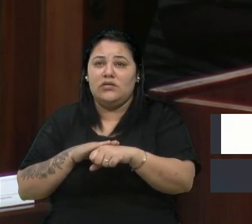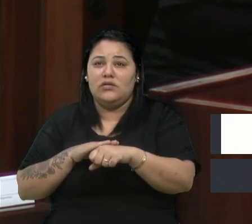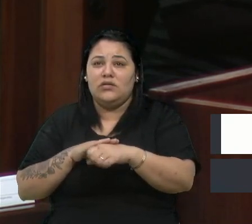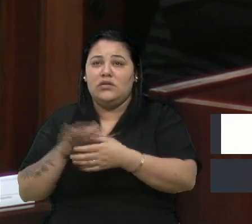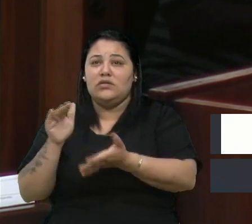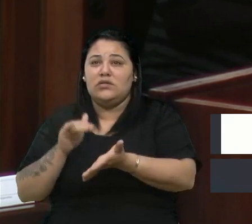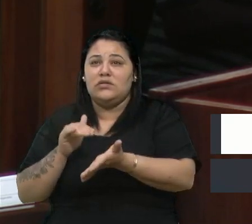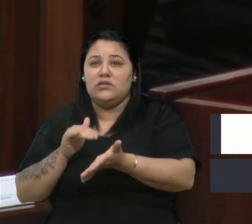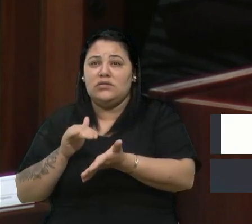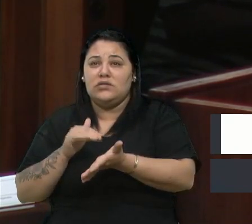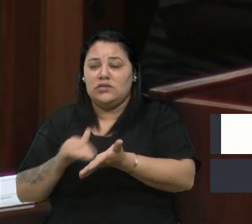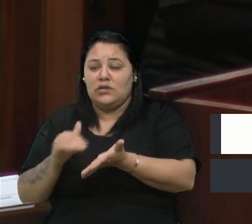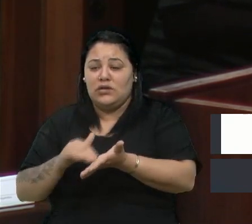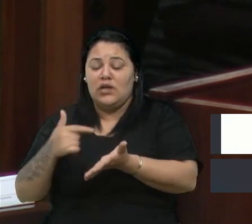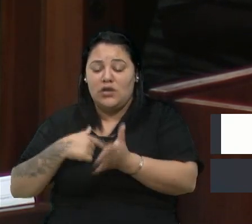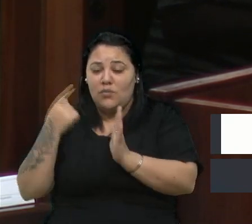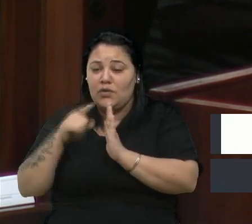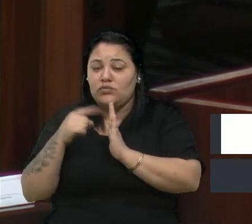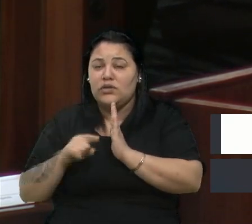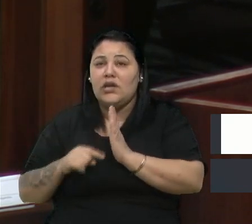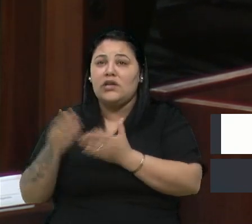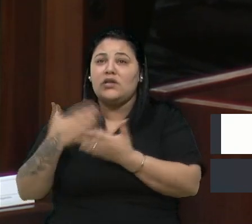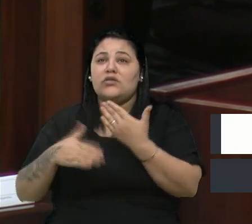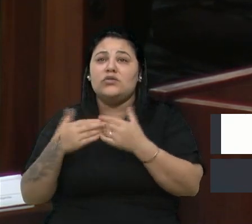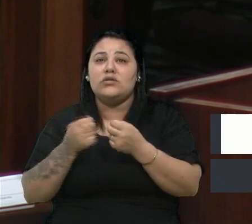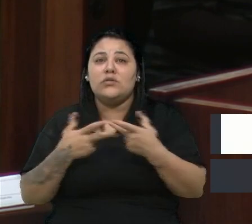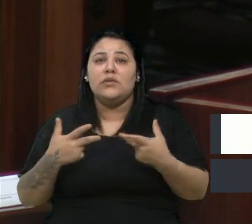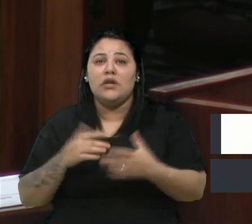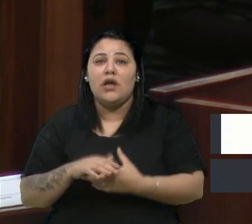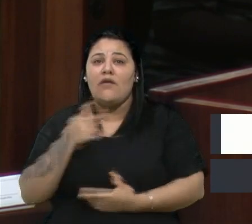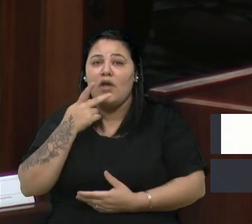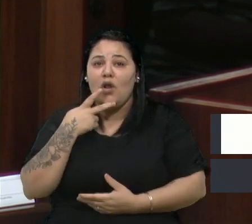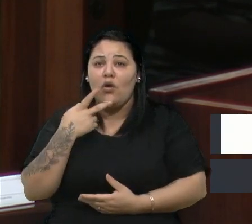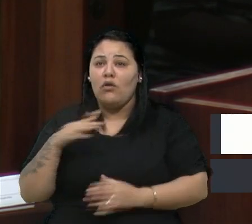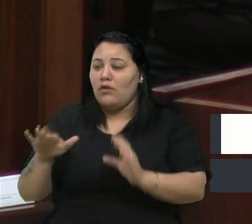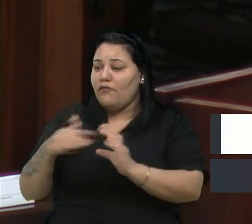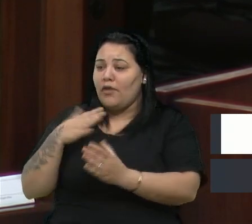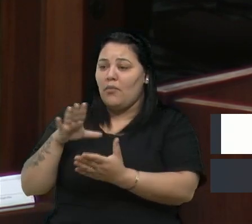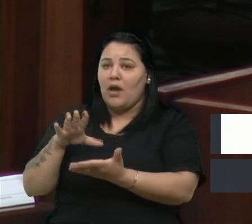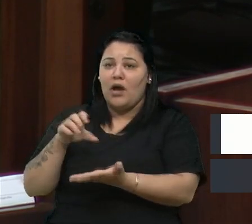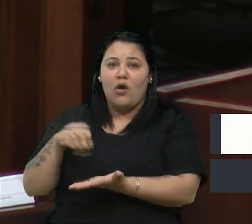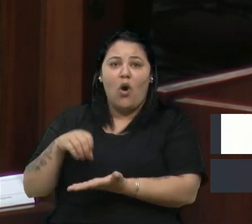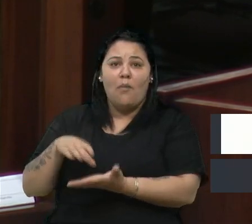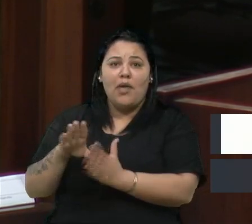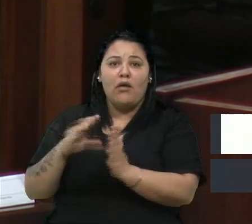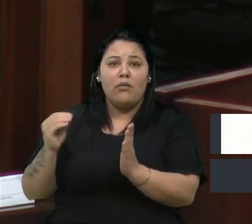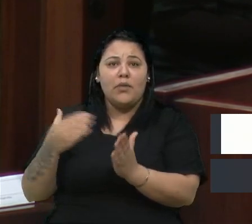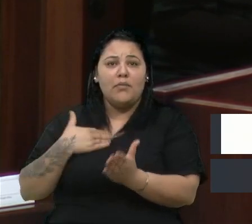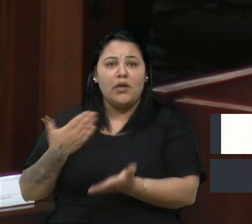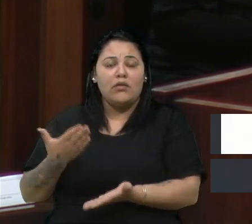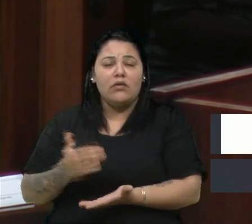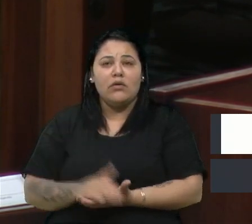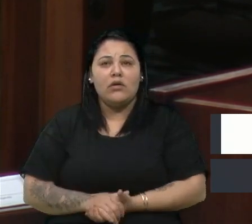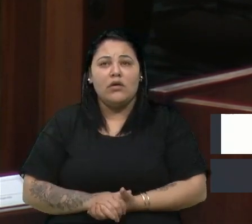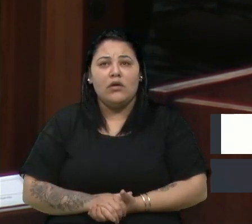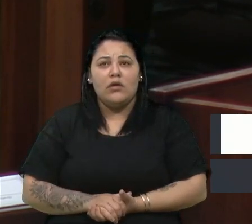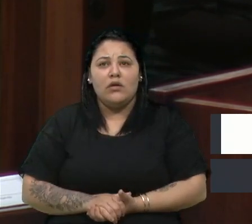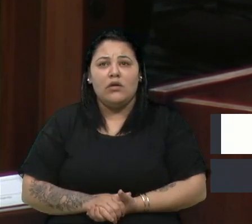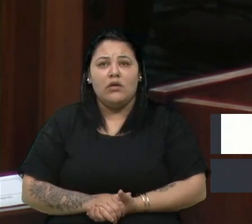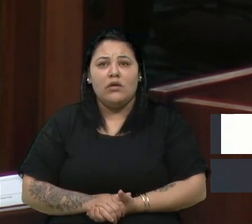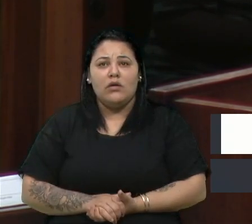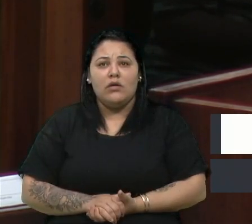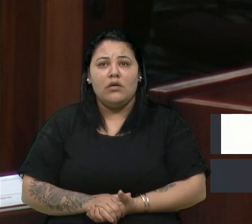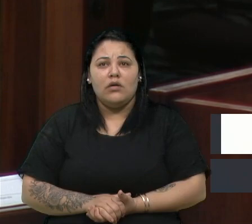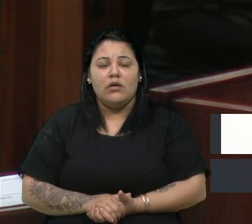sobre tudo que eu mandei já para ela, e ela disse assim: manda uma cópia. Manda uma cópia. Foi o que ela me